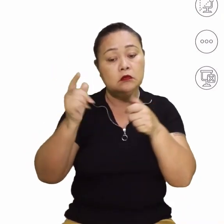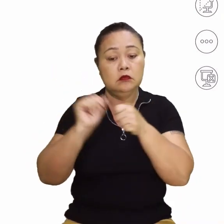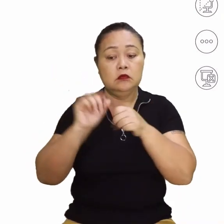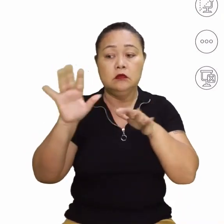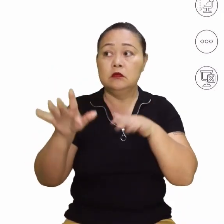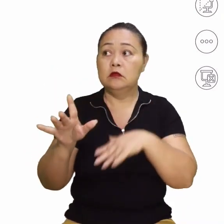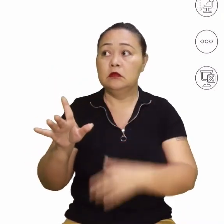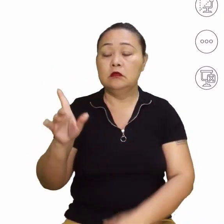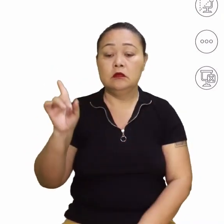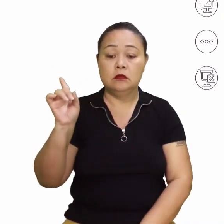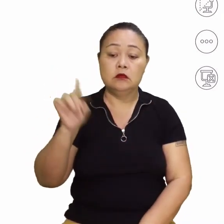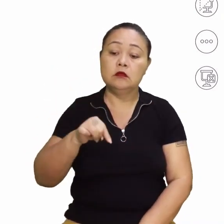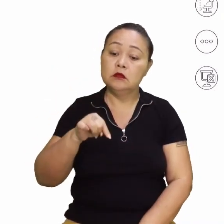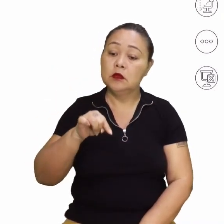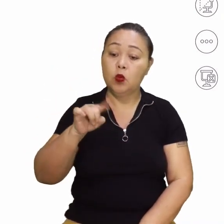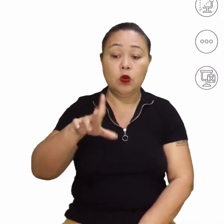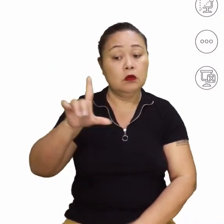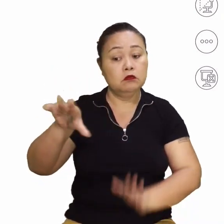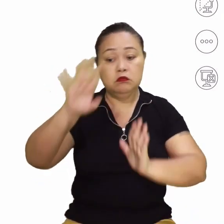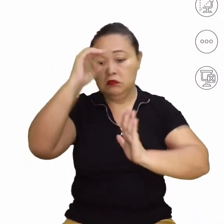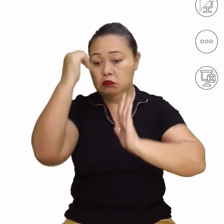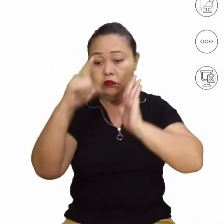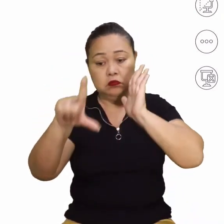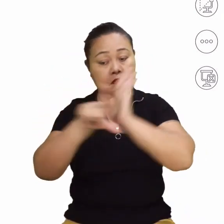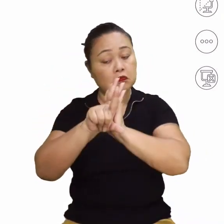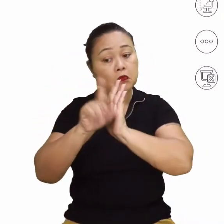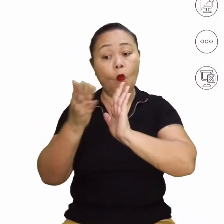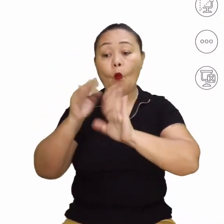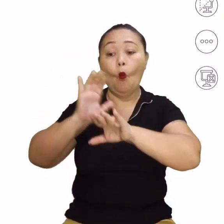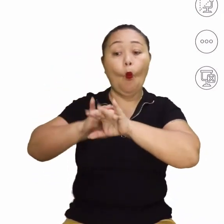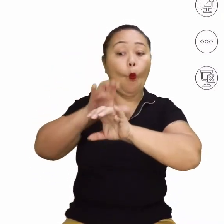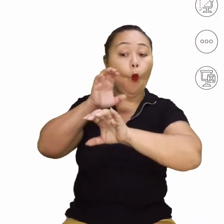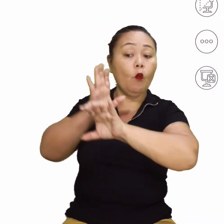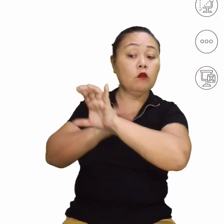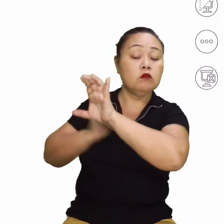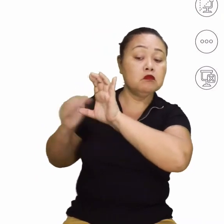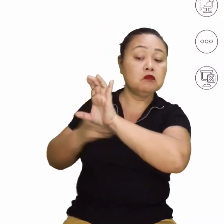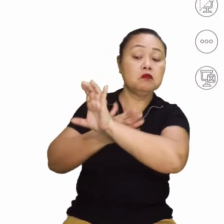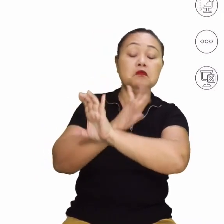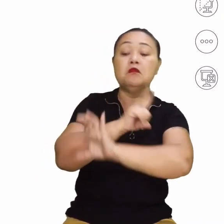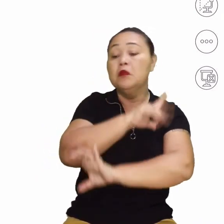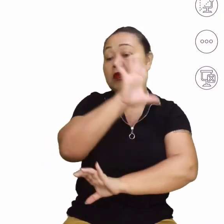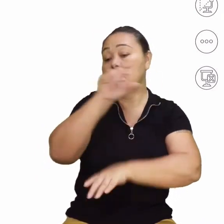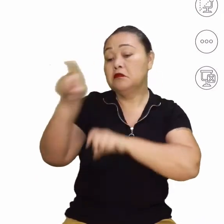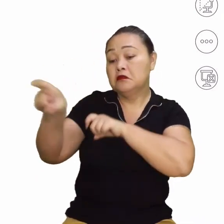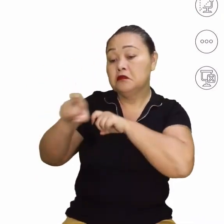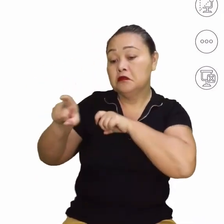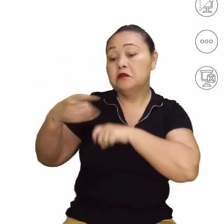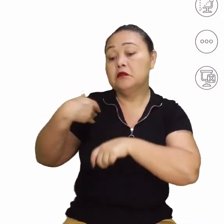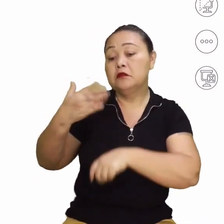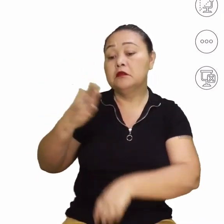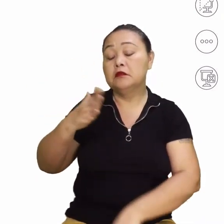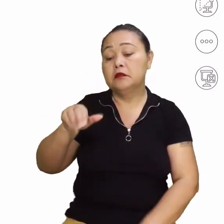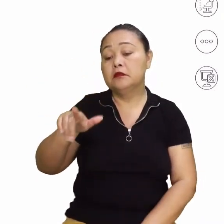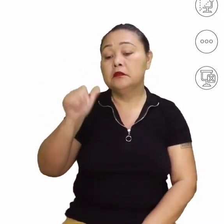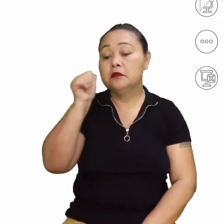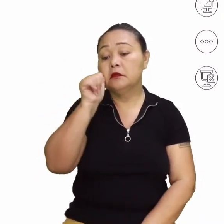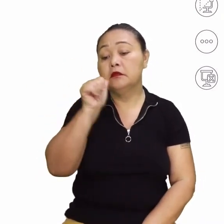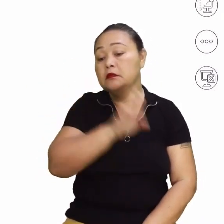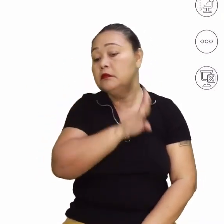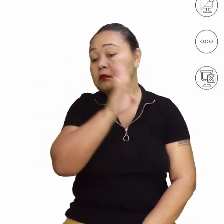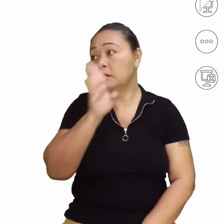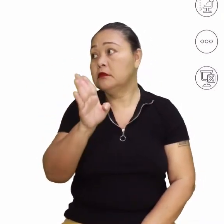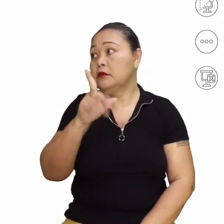geralmente é de forma ilegal é um dia desse eu indo para o sítio da minha irmã e aí eu